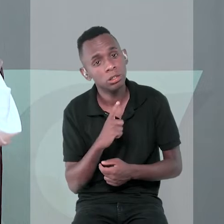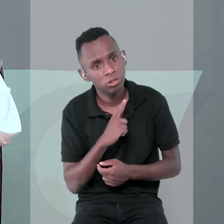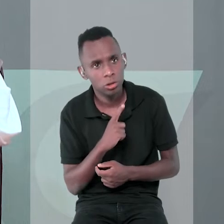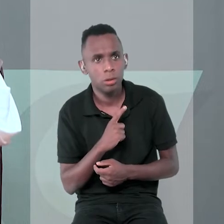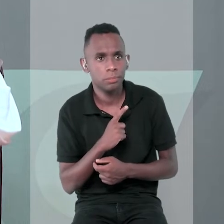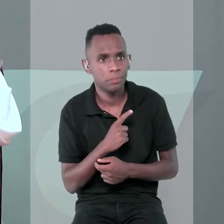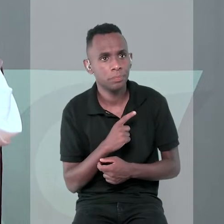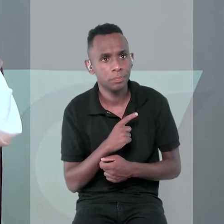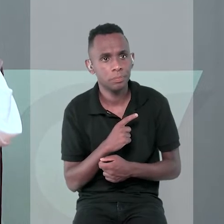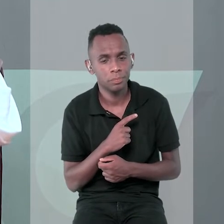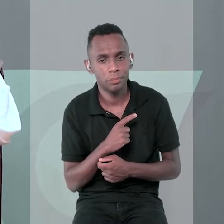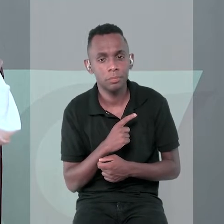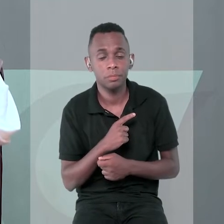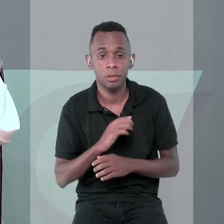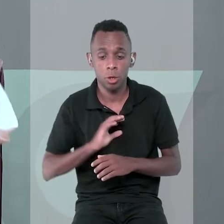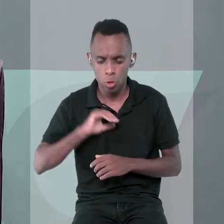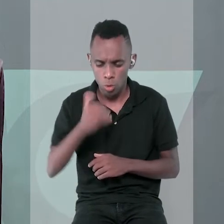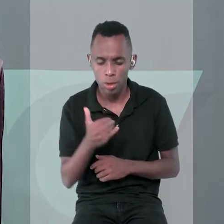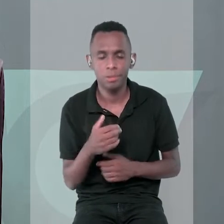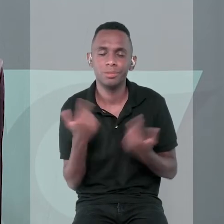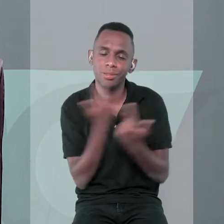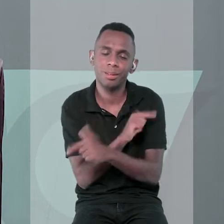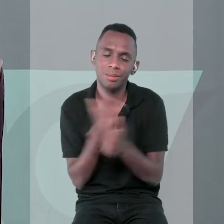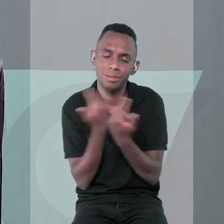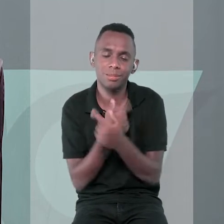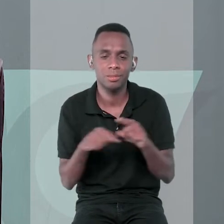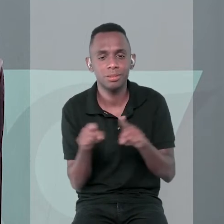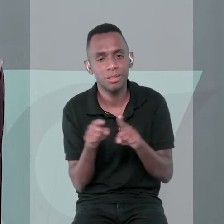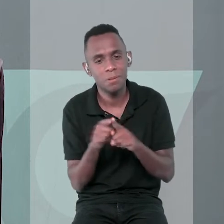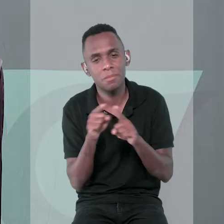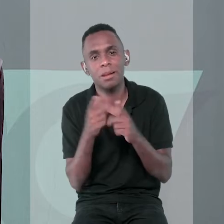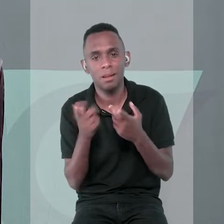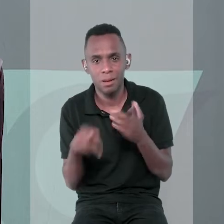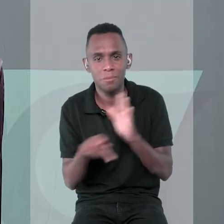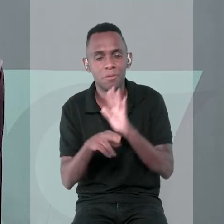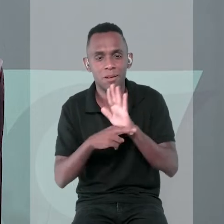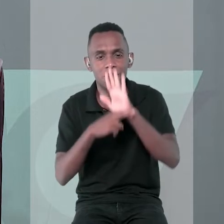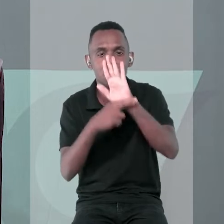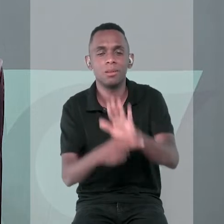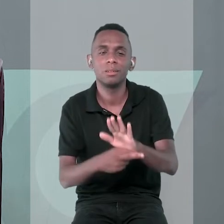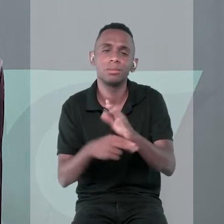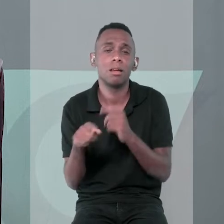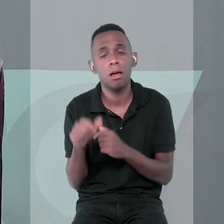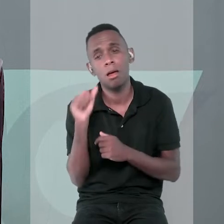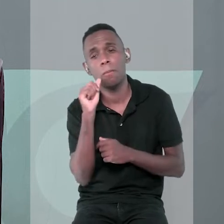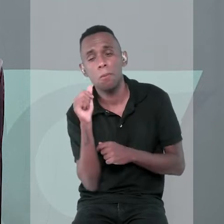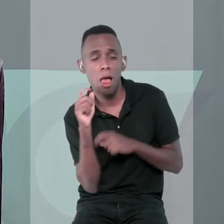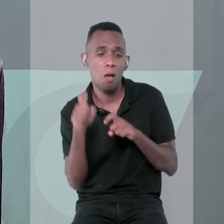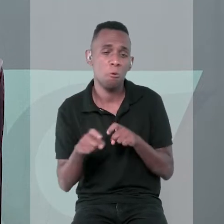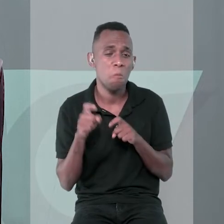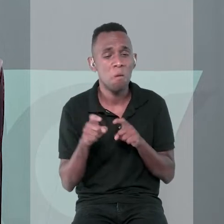não só coragem, e é engraçado, né? As representações da Joana d'Arc, é camponesa,